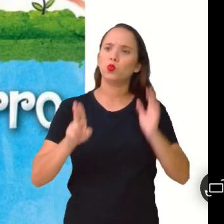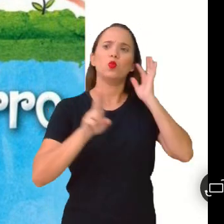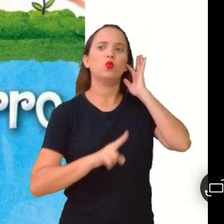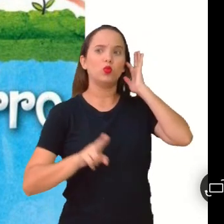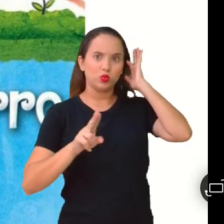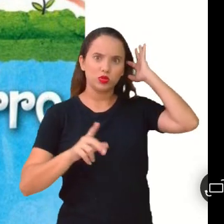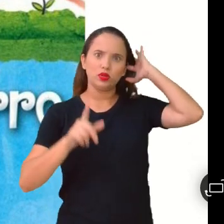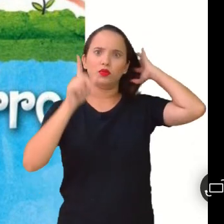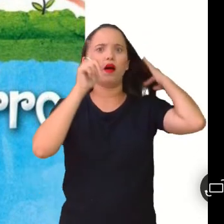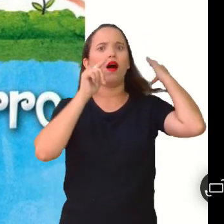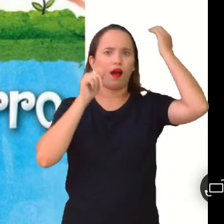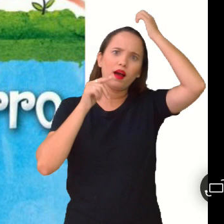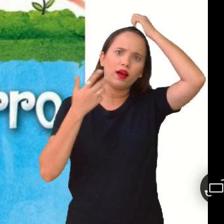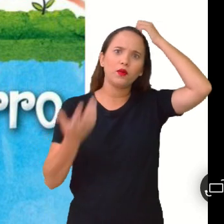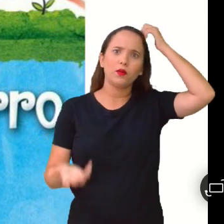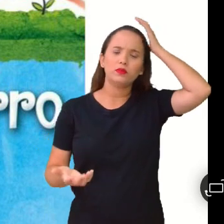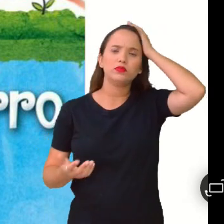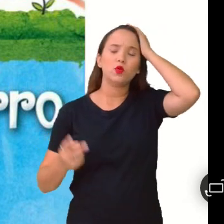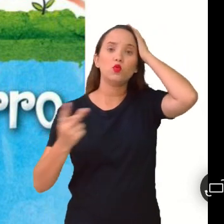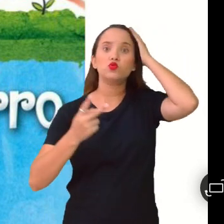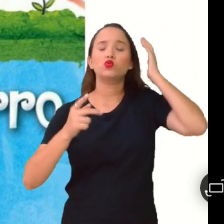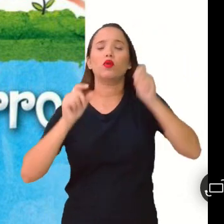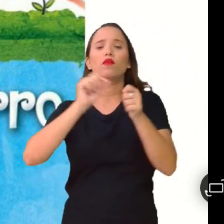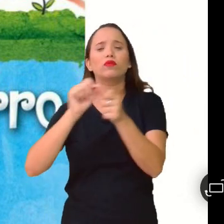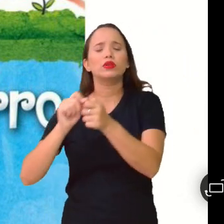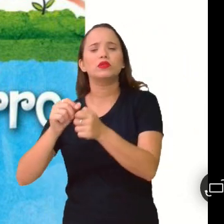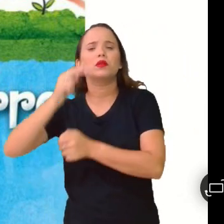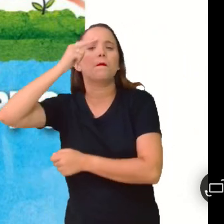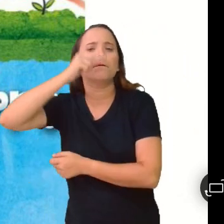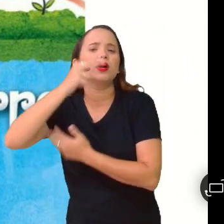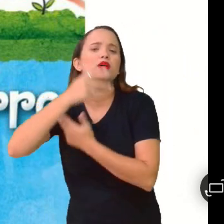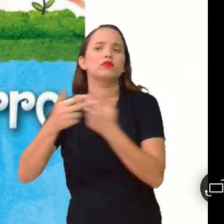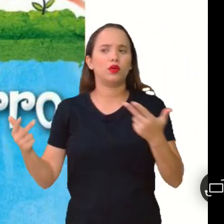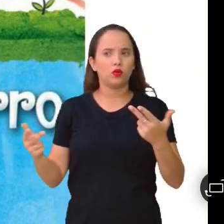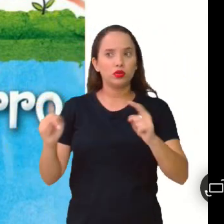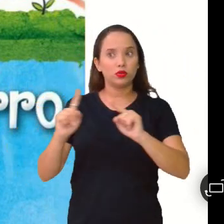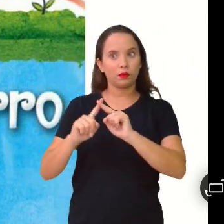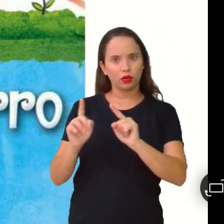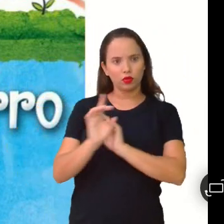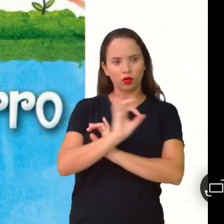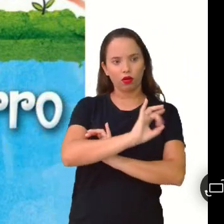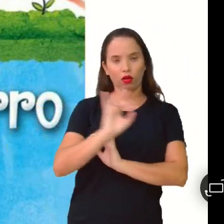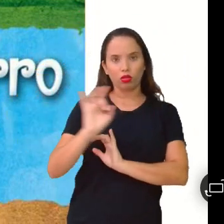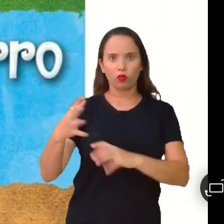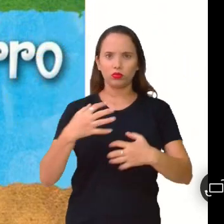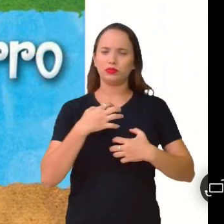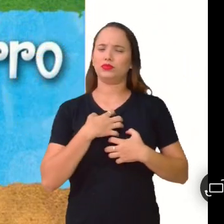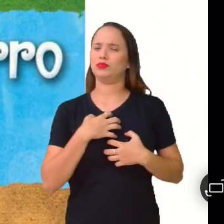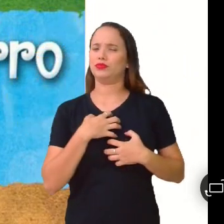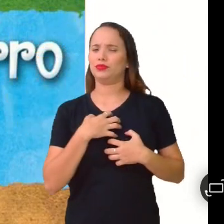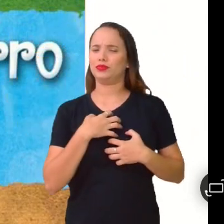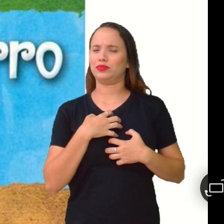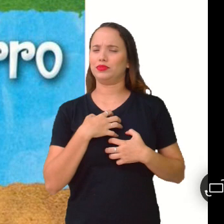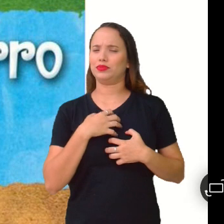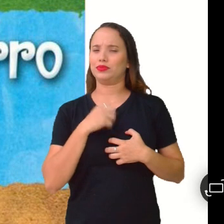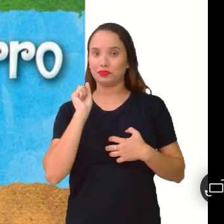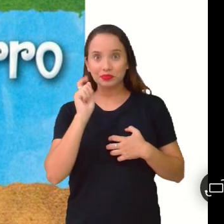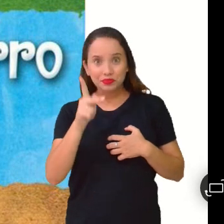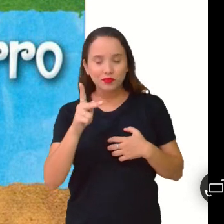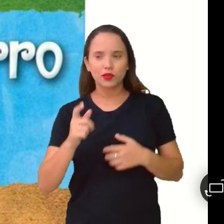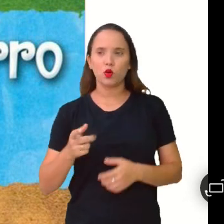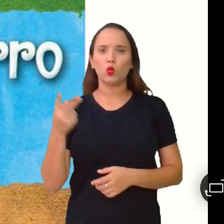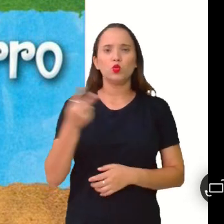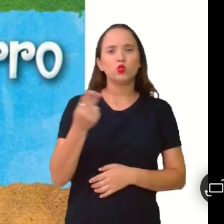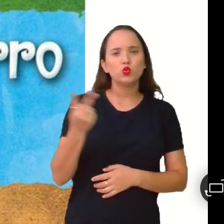este recurso para fazer a mesma coisa, só que de forma diferente. Eles estão regando aí